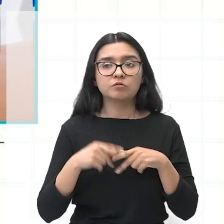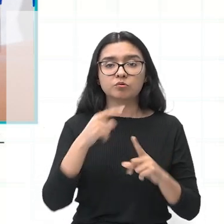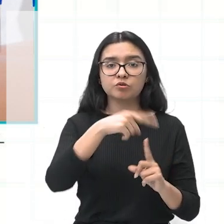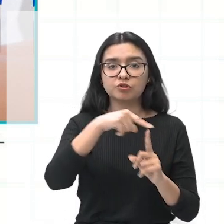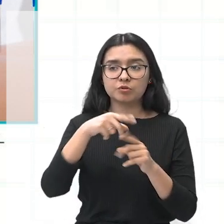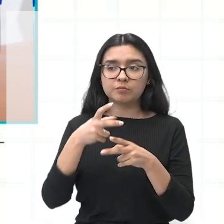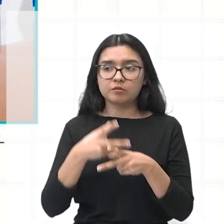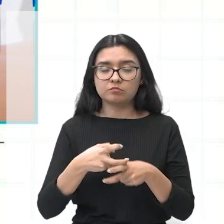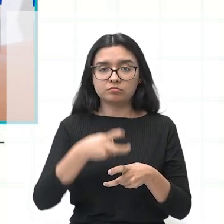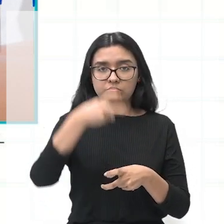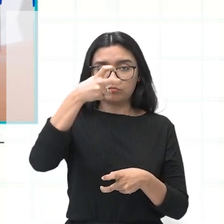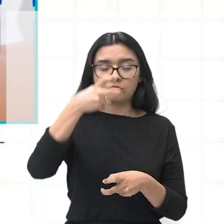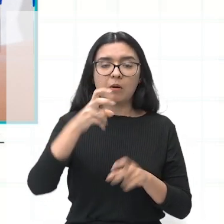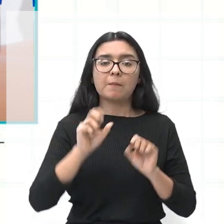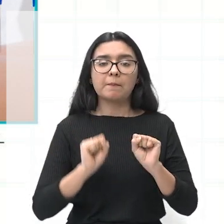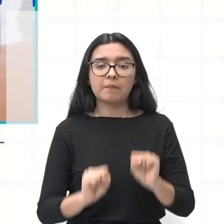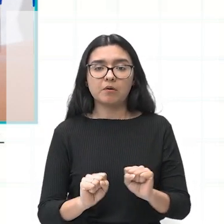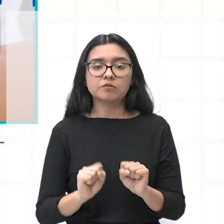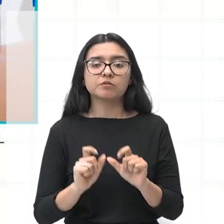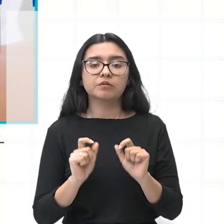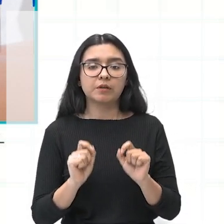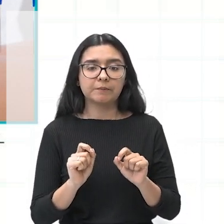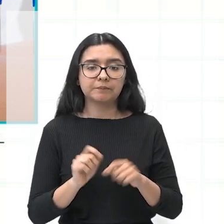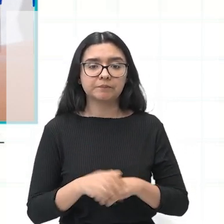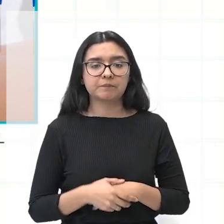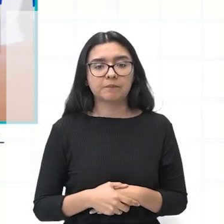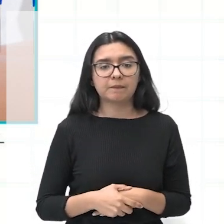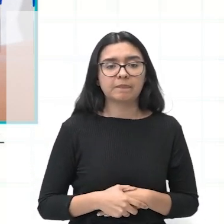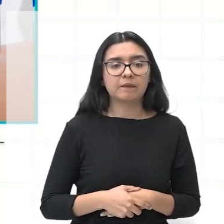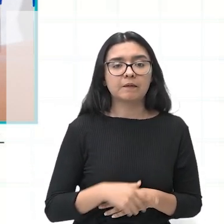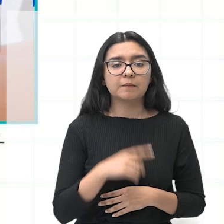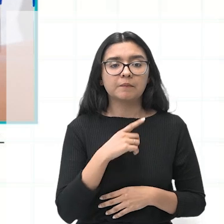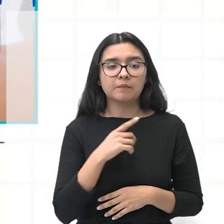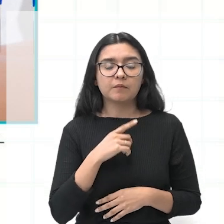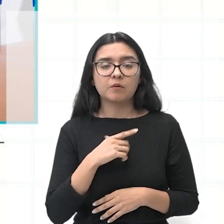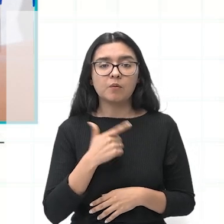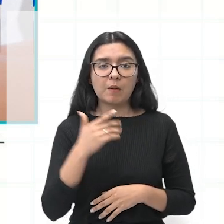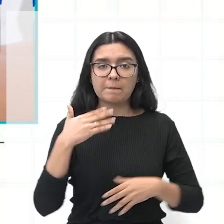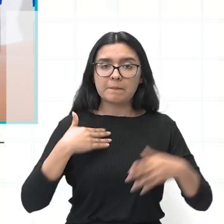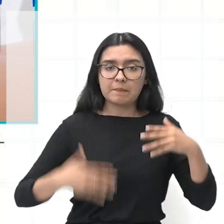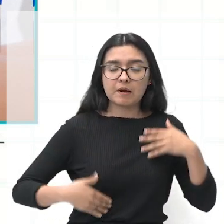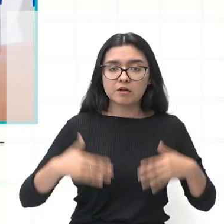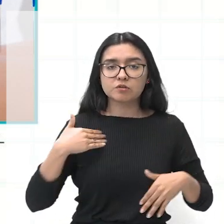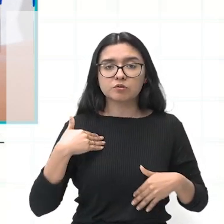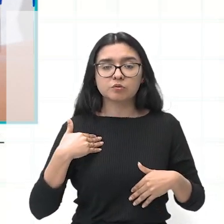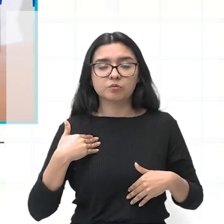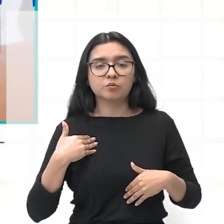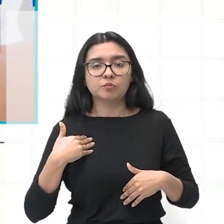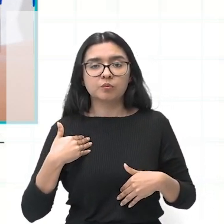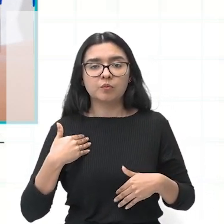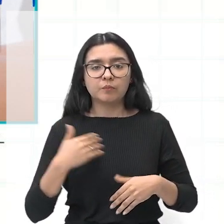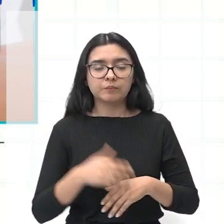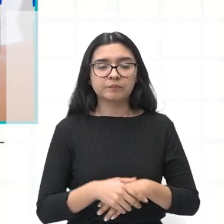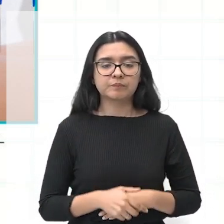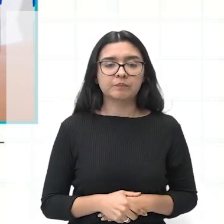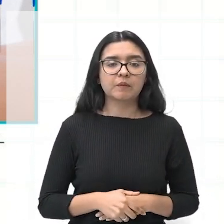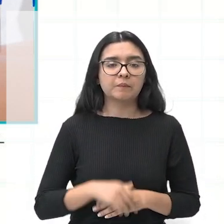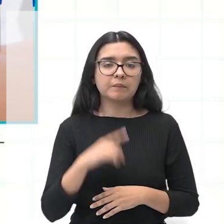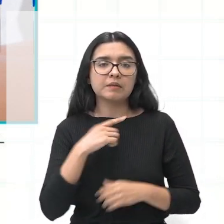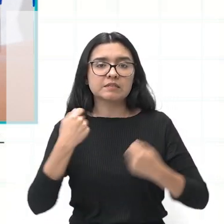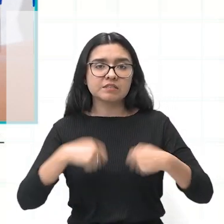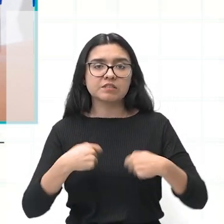desse desvio, ele pode solicitar mais de uma estrutura e menos de outra. Logo, a que está sendo mais